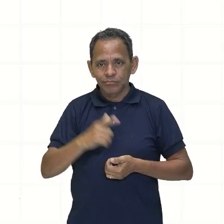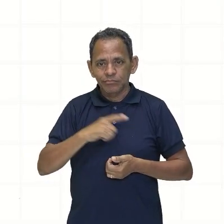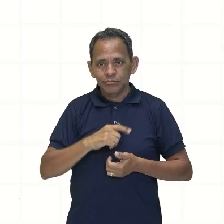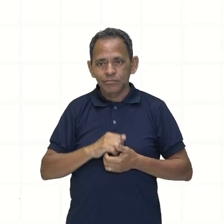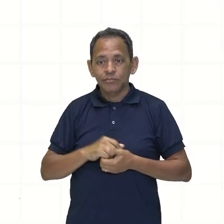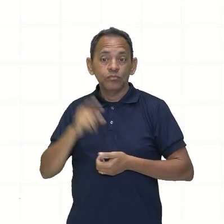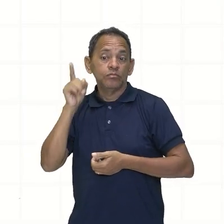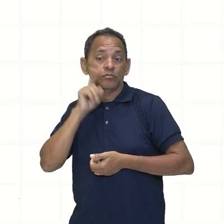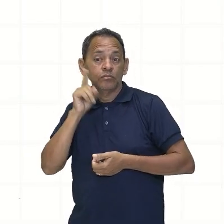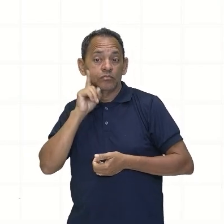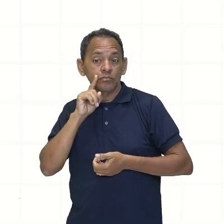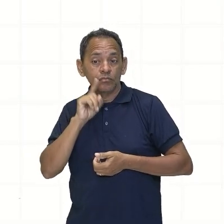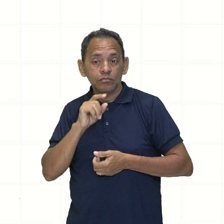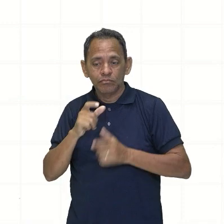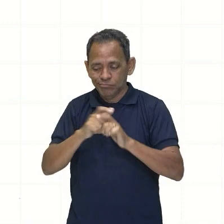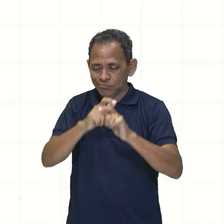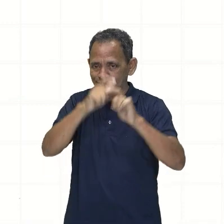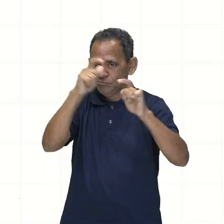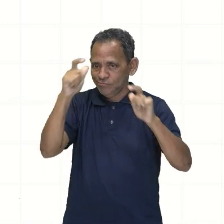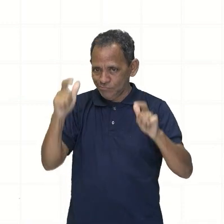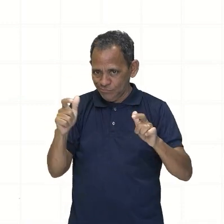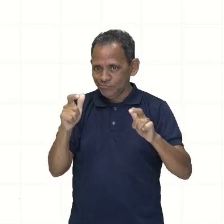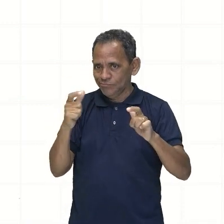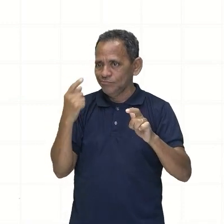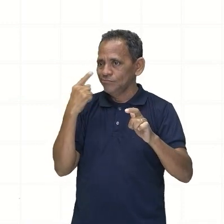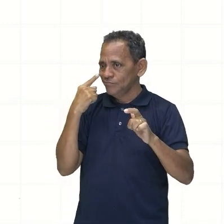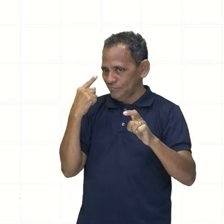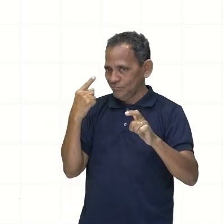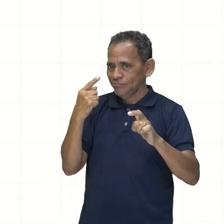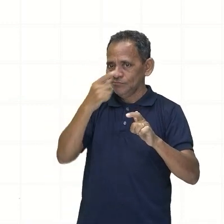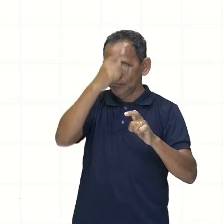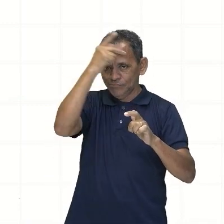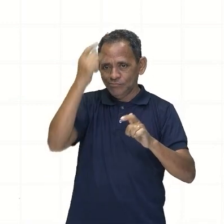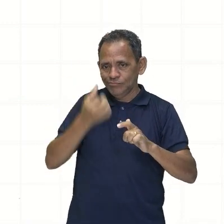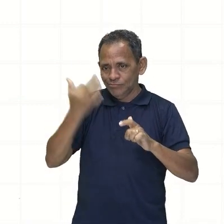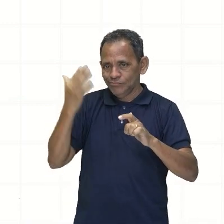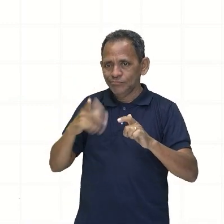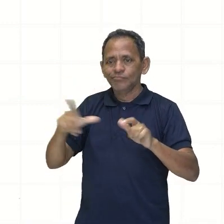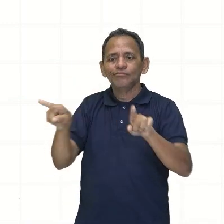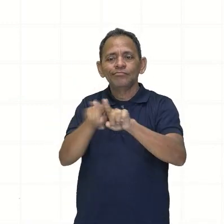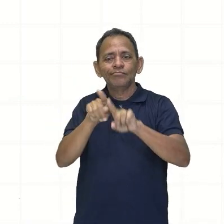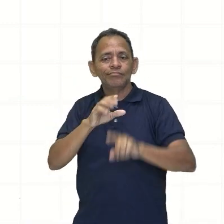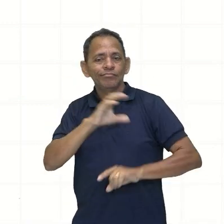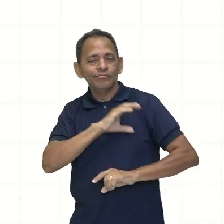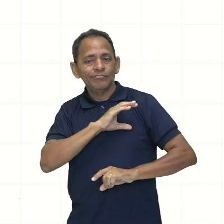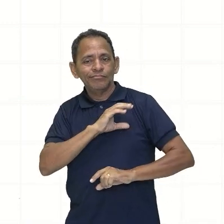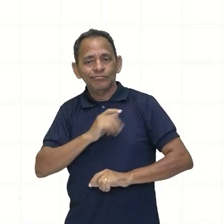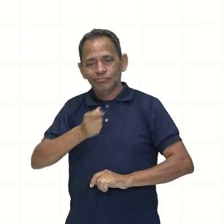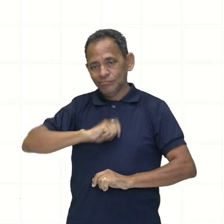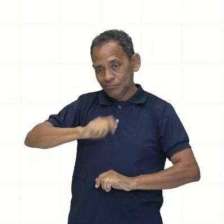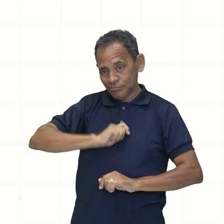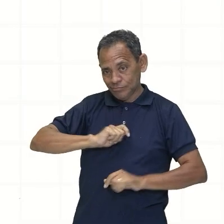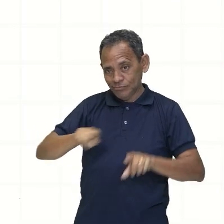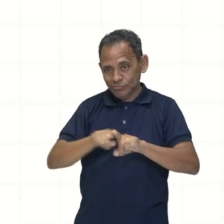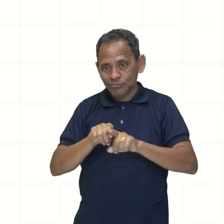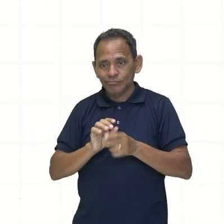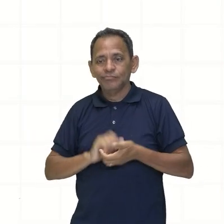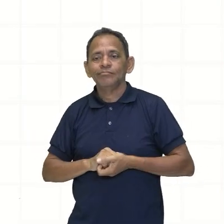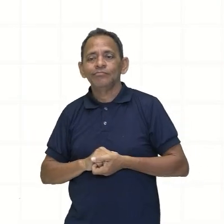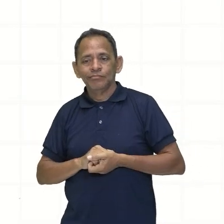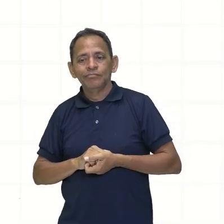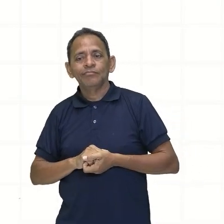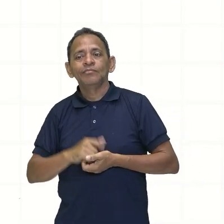Estados Unidos, né, com o maior destaque, aí, como vocês podem observar, e a gente tem Canadá, Espanha, Reino Unido,